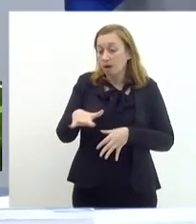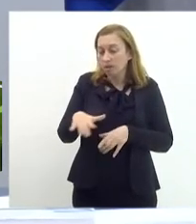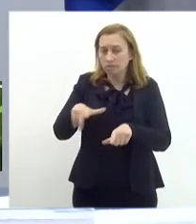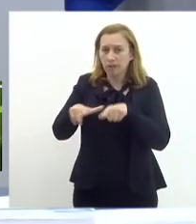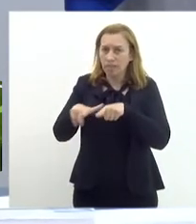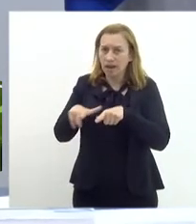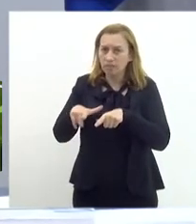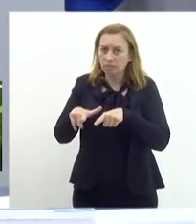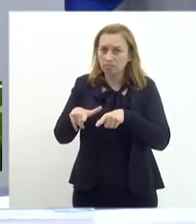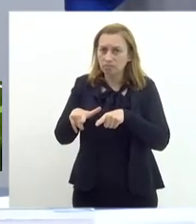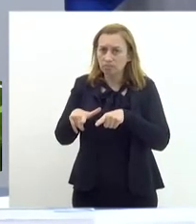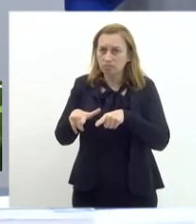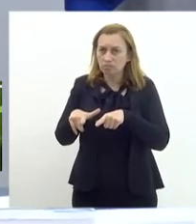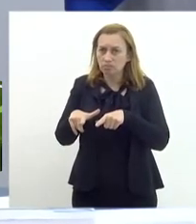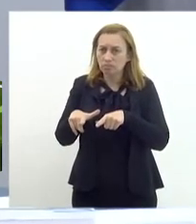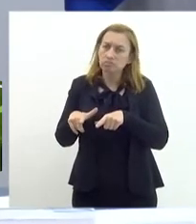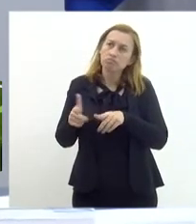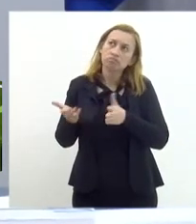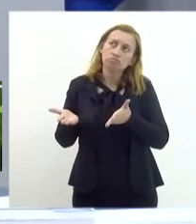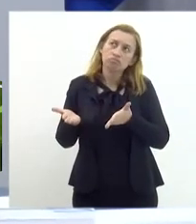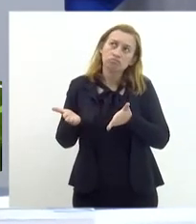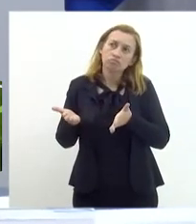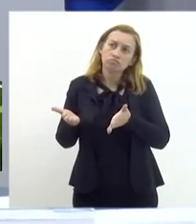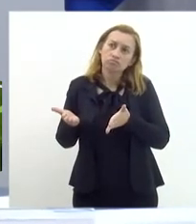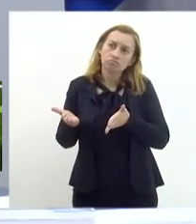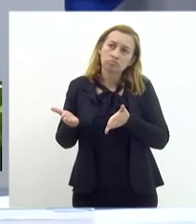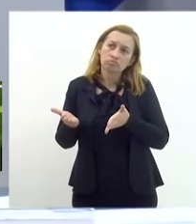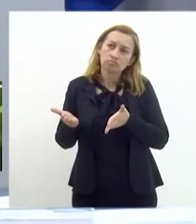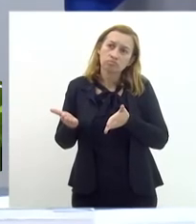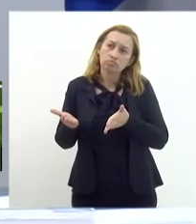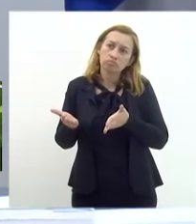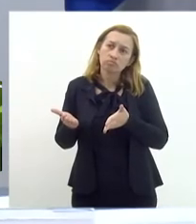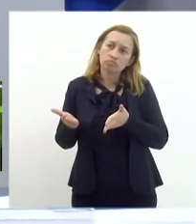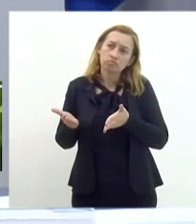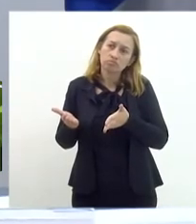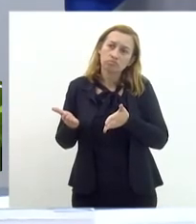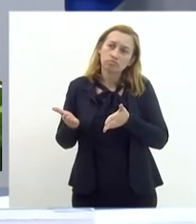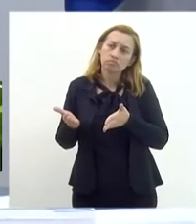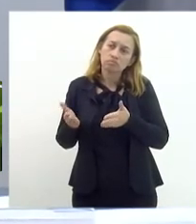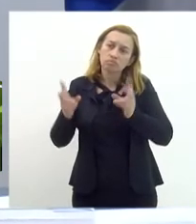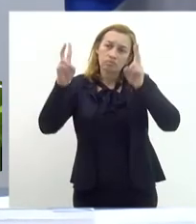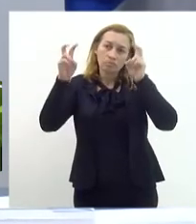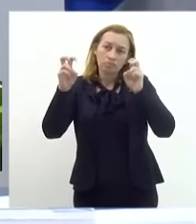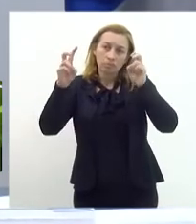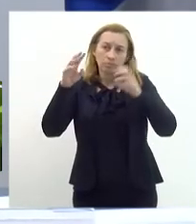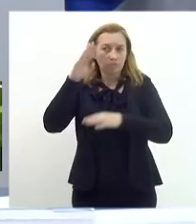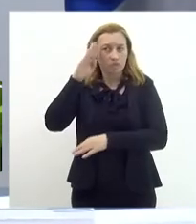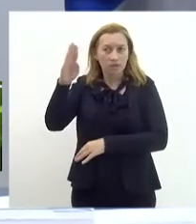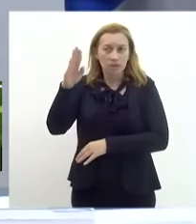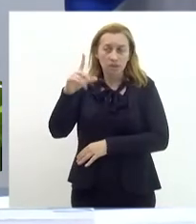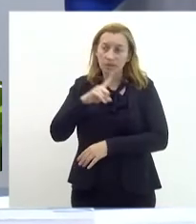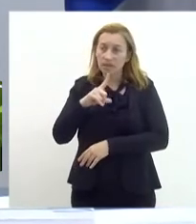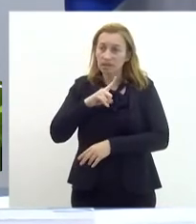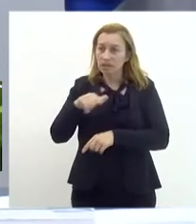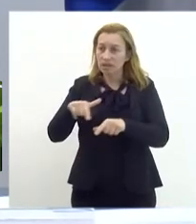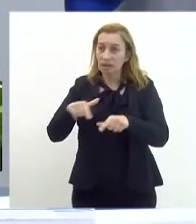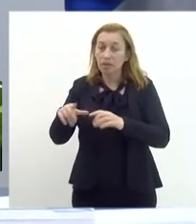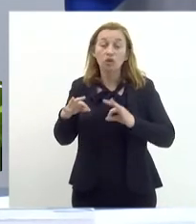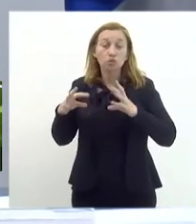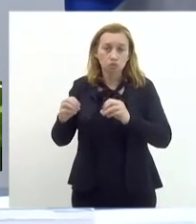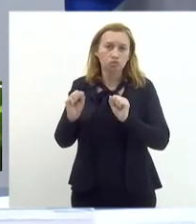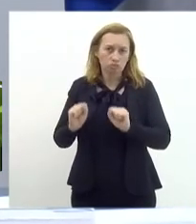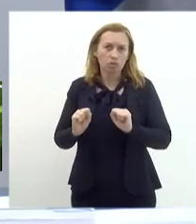o emprego passa a ser a ocupação, o lema, e para garantir um emprego, tudo é